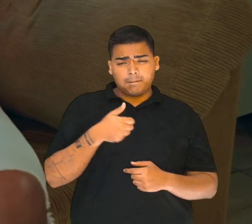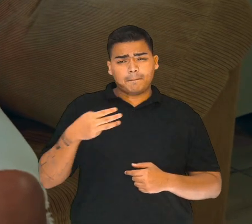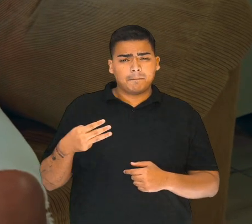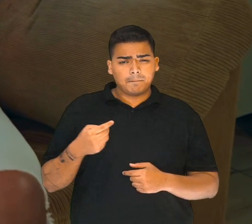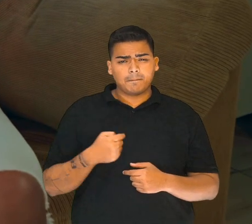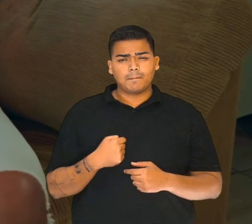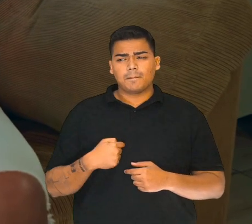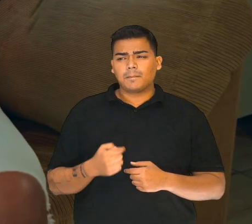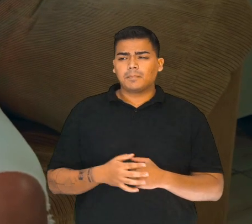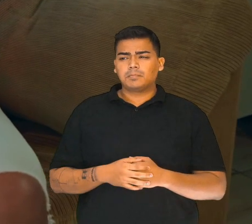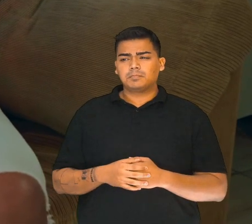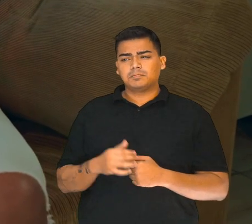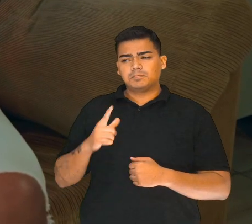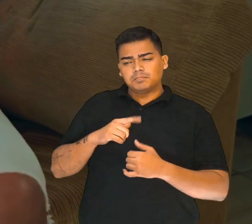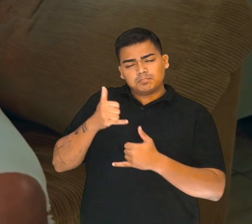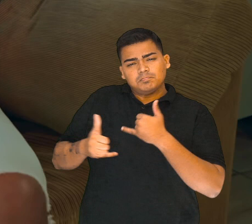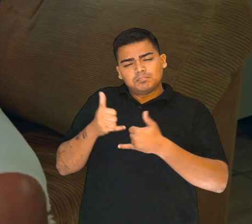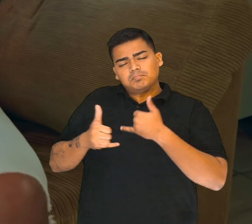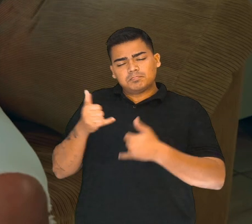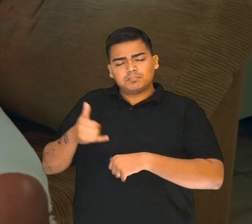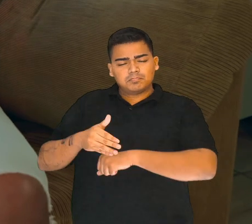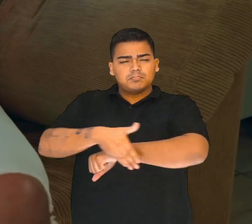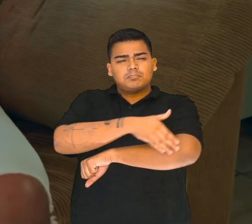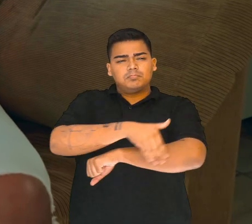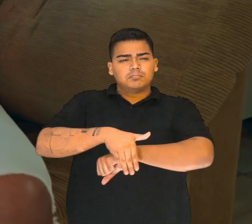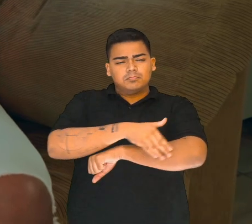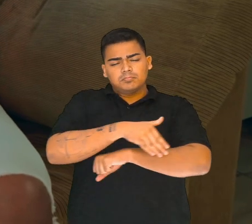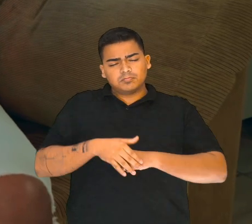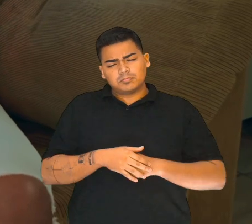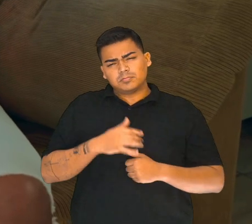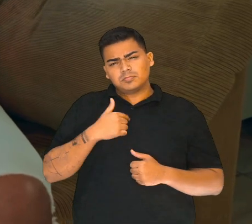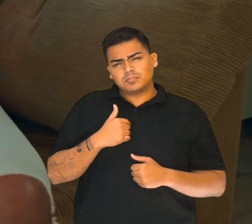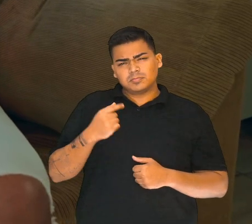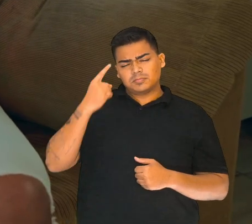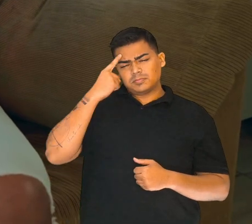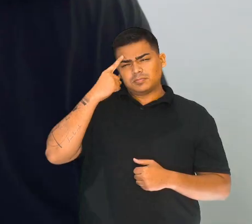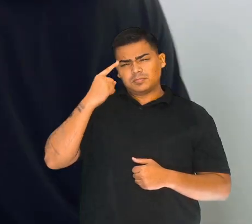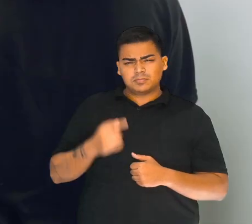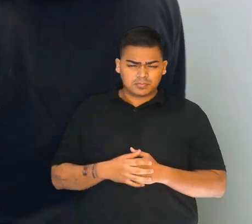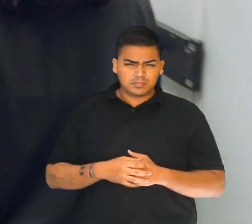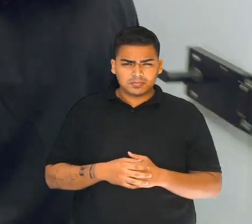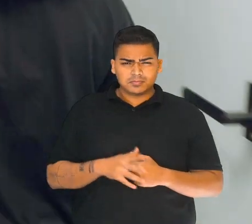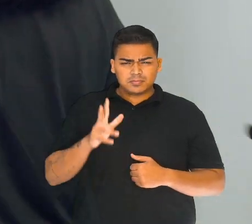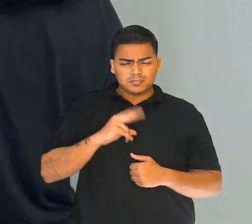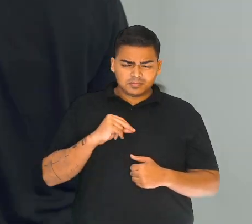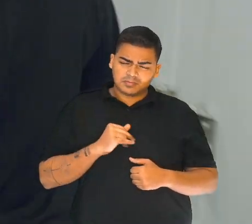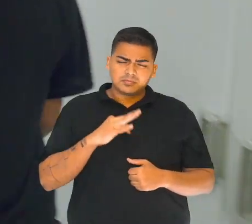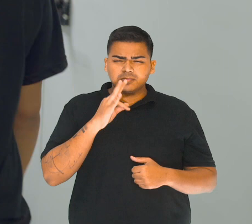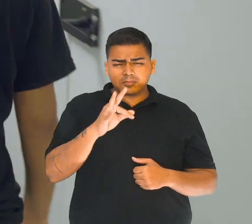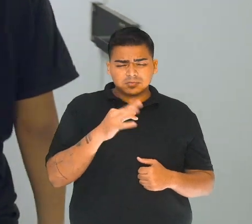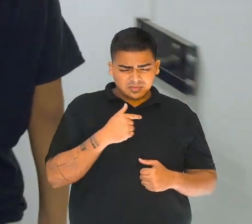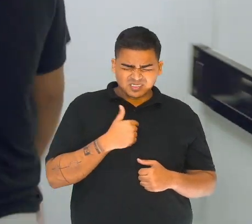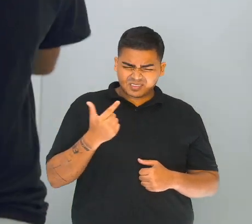eu vendia coxinha lá na esquina da rua, e eu pensava assim, será que um dia eu vou